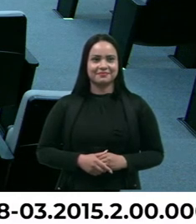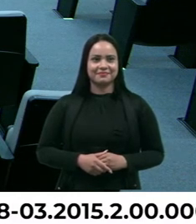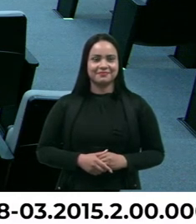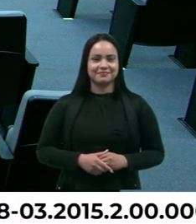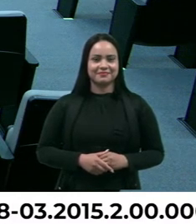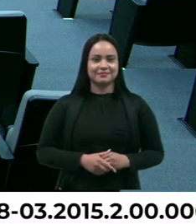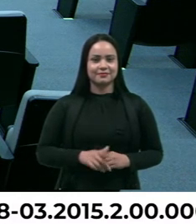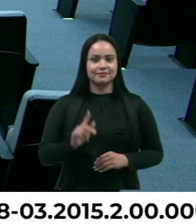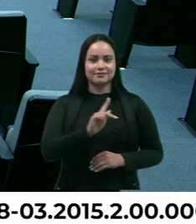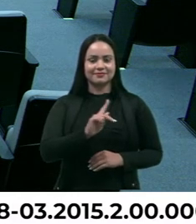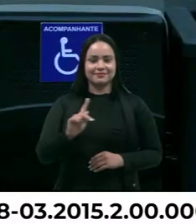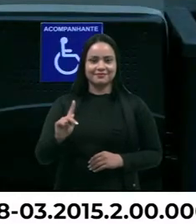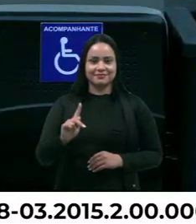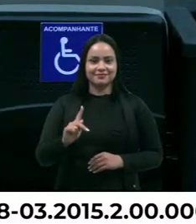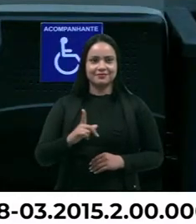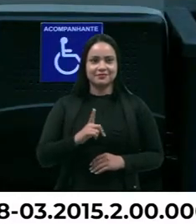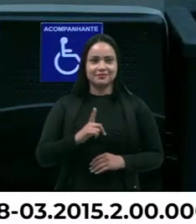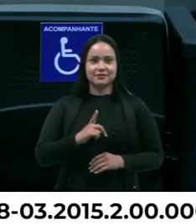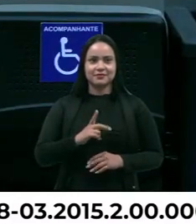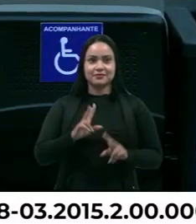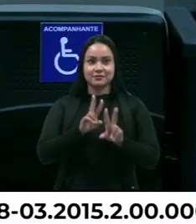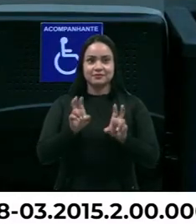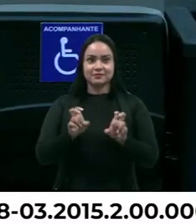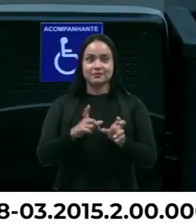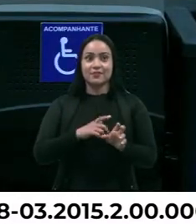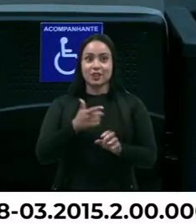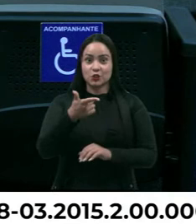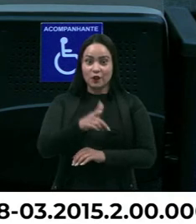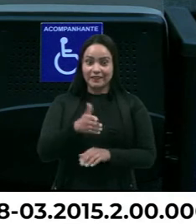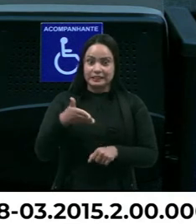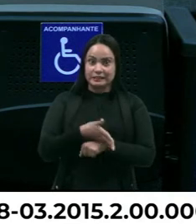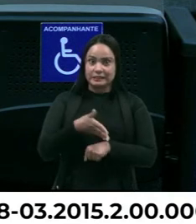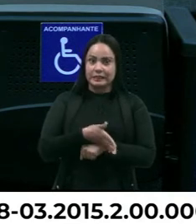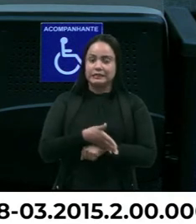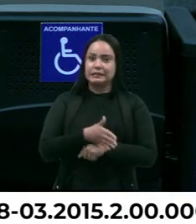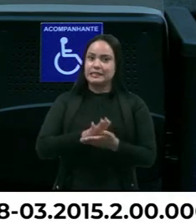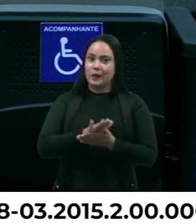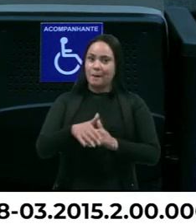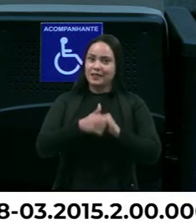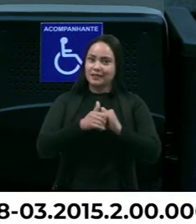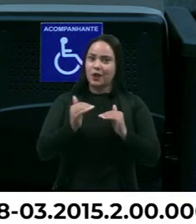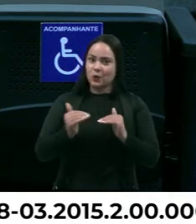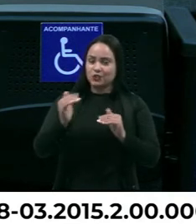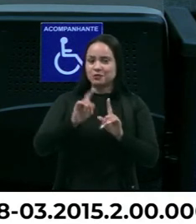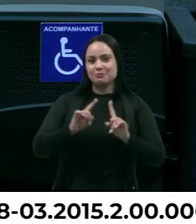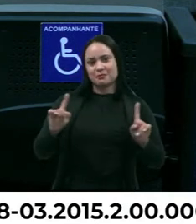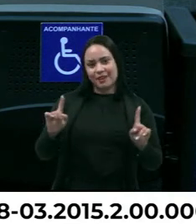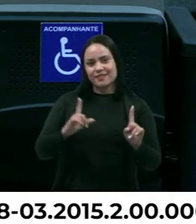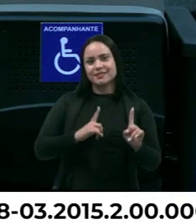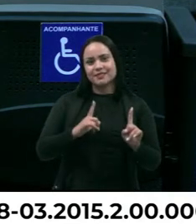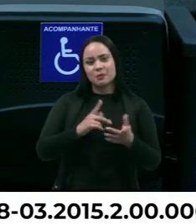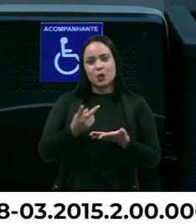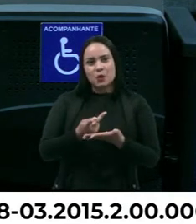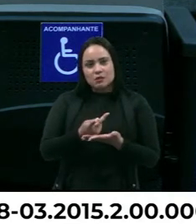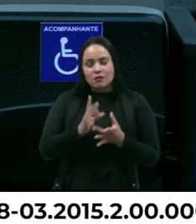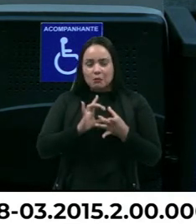Senhora presidente, é porque a despeito, inicialmente, lá vai eu de novo aqui entrando sem cumprimentar a corte, mas o farei por ocasião da